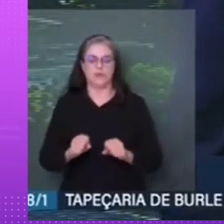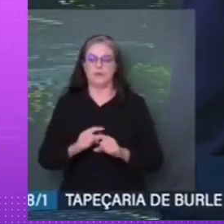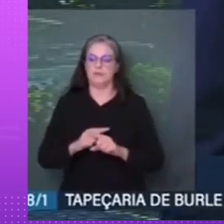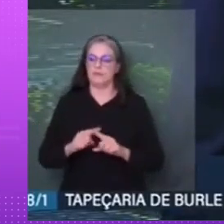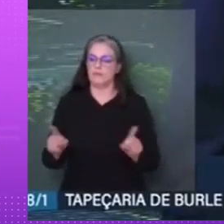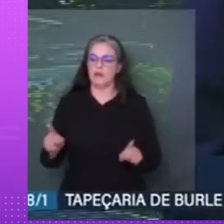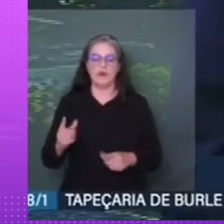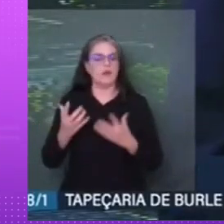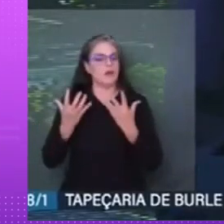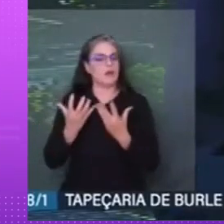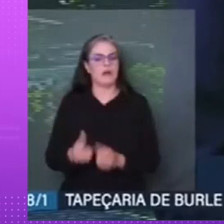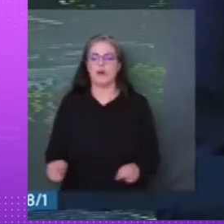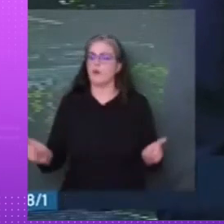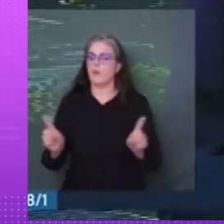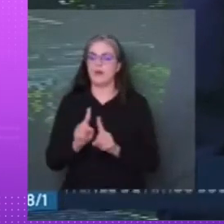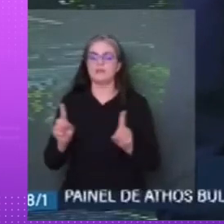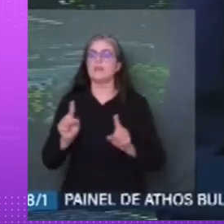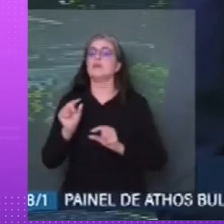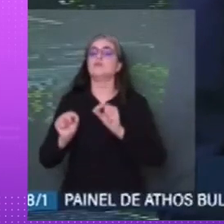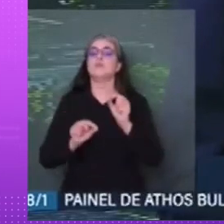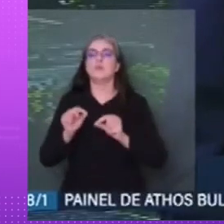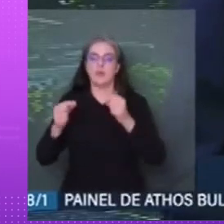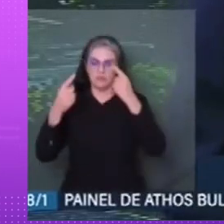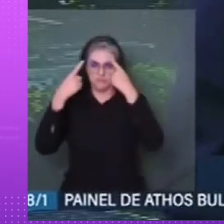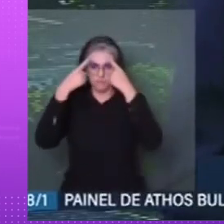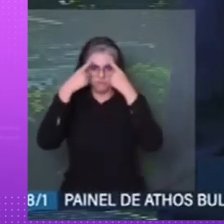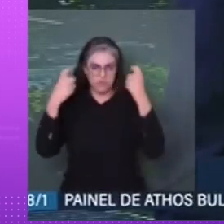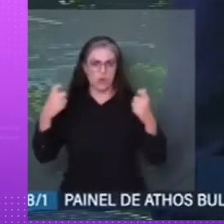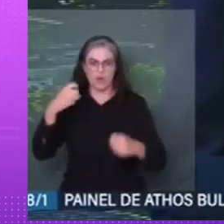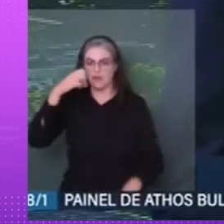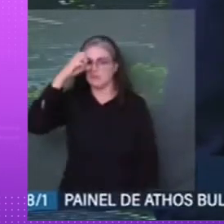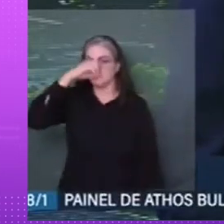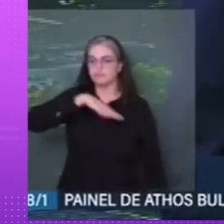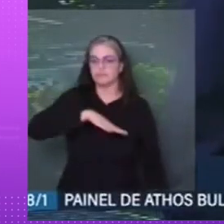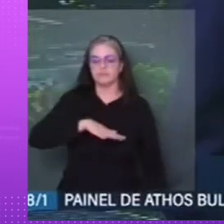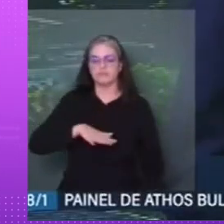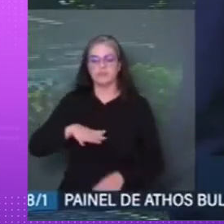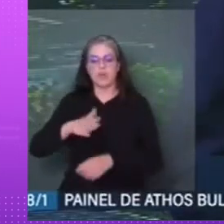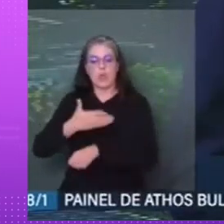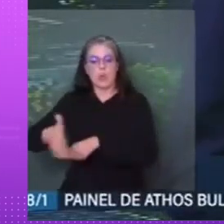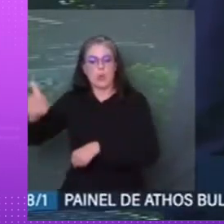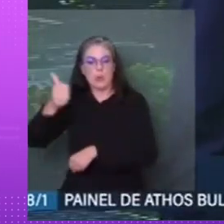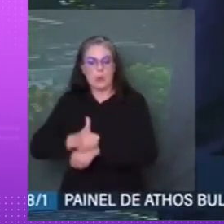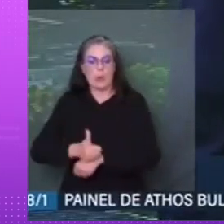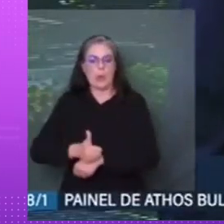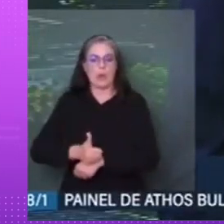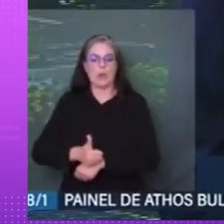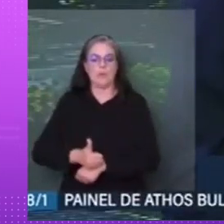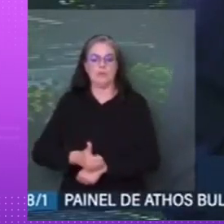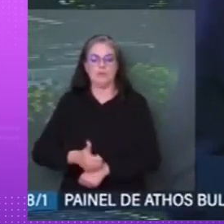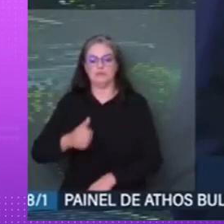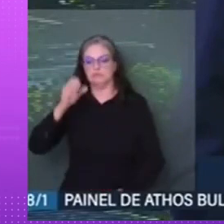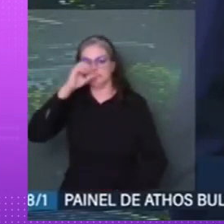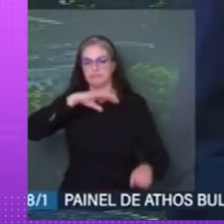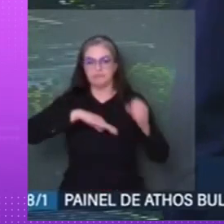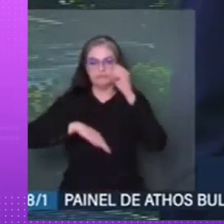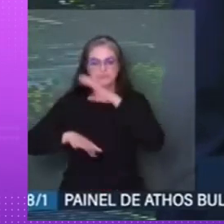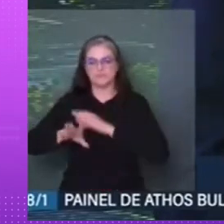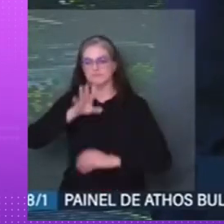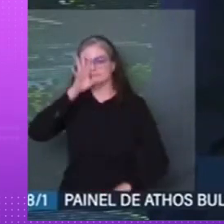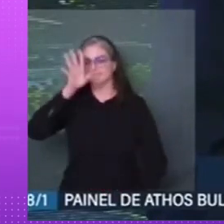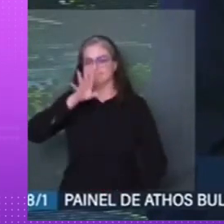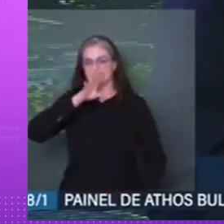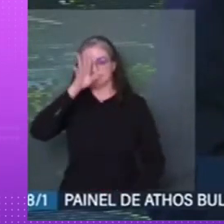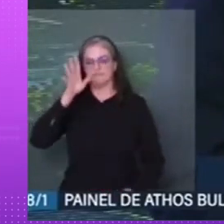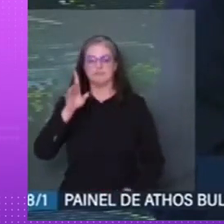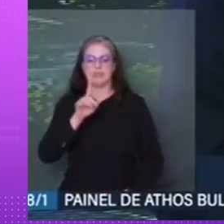excesso? São fatos que estão cravados ali na história. Então a gente vai demorar um pouco, e essa é a impressão que eu tenho,